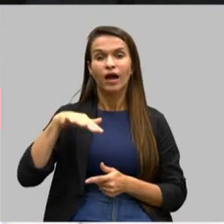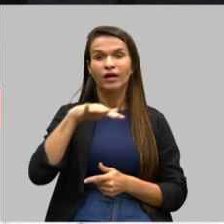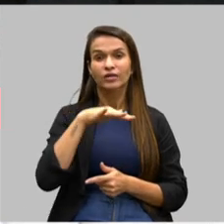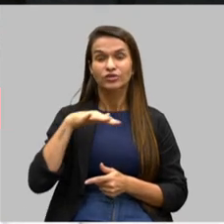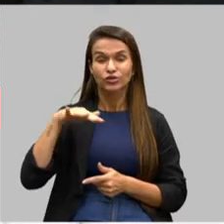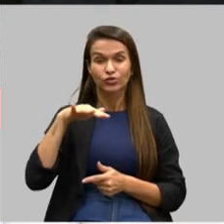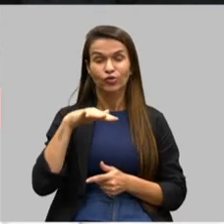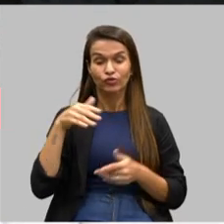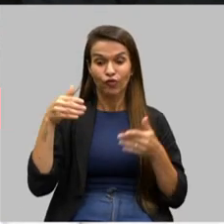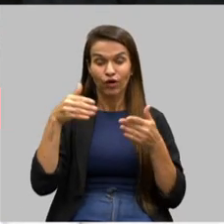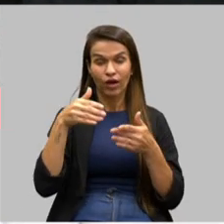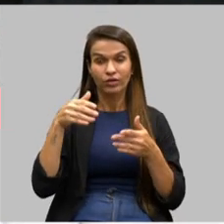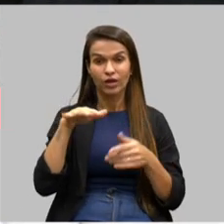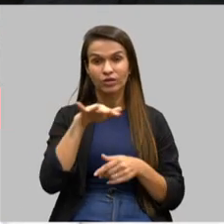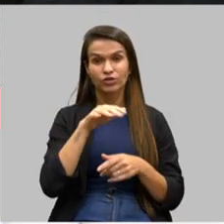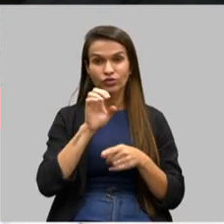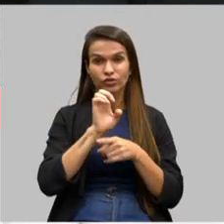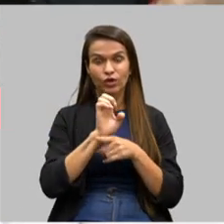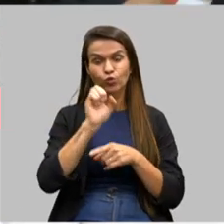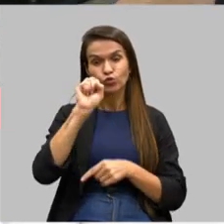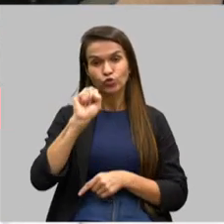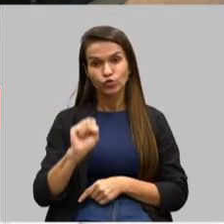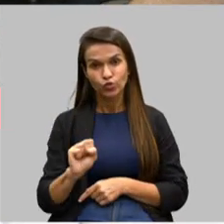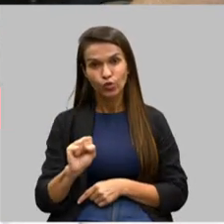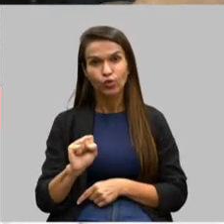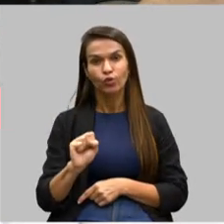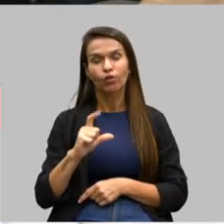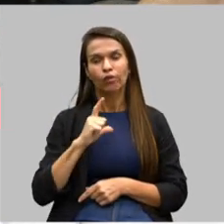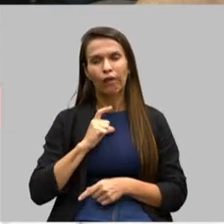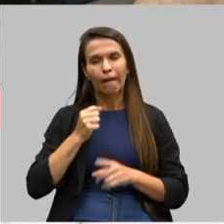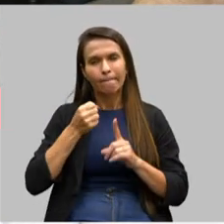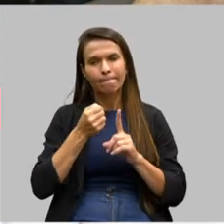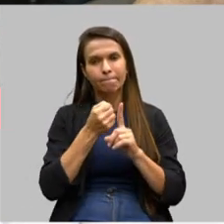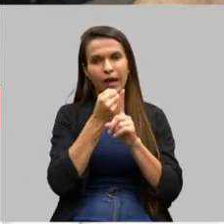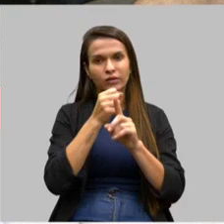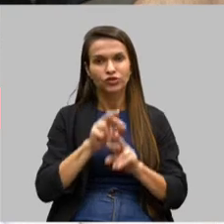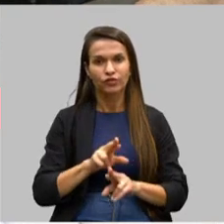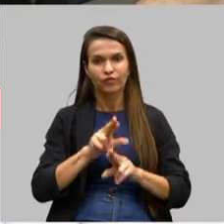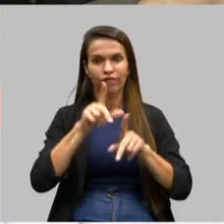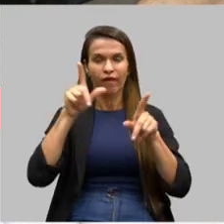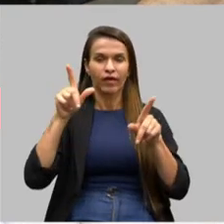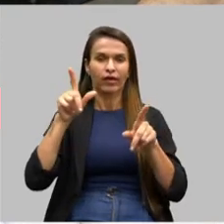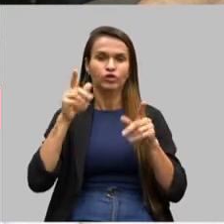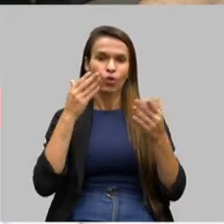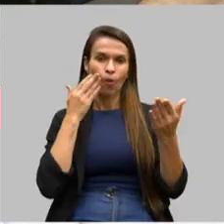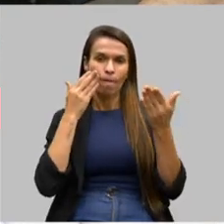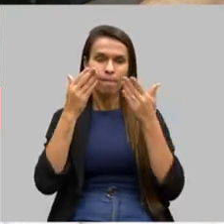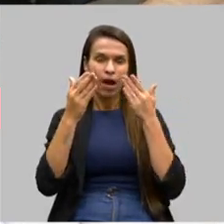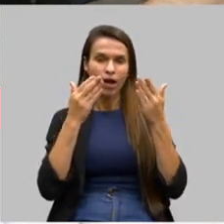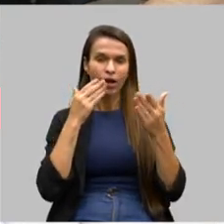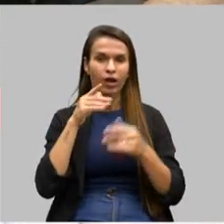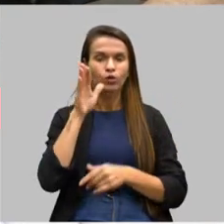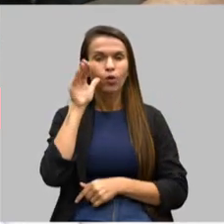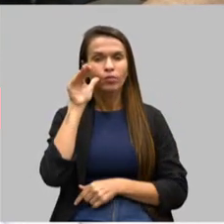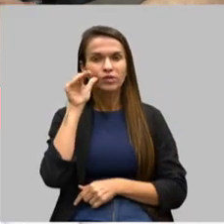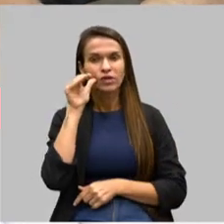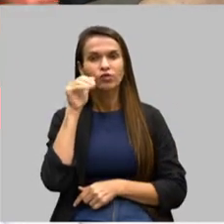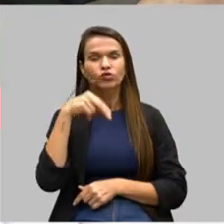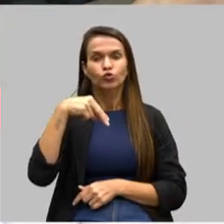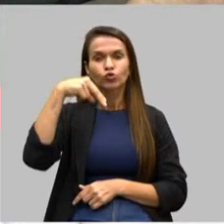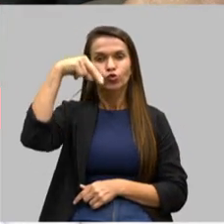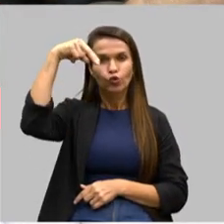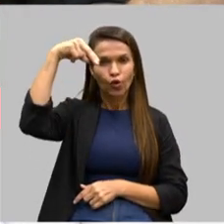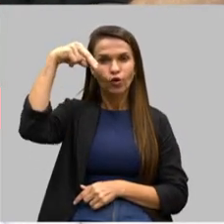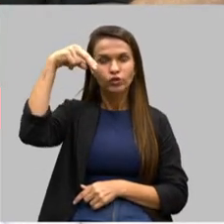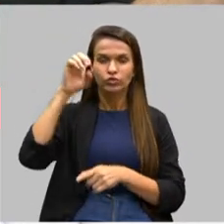Estado. O Sul vai ter impactos muito diferentes daqueles observados no Norte e Nordeste